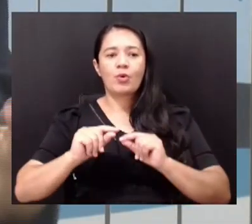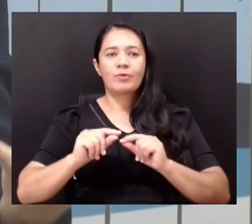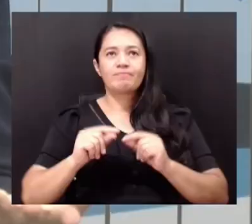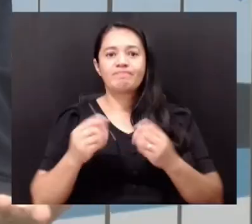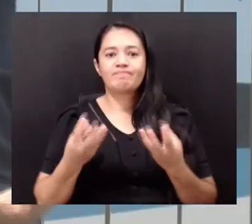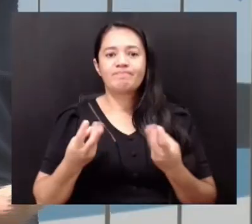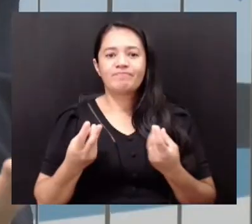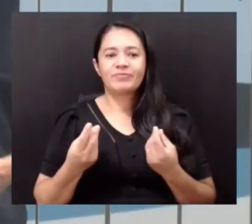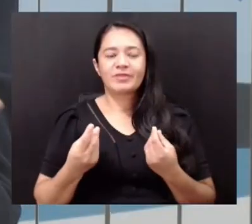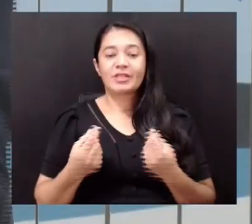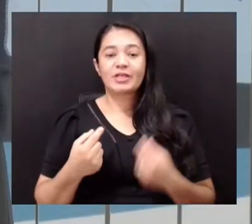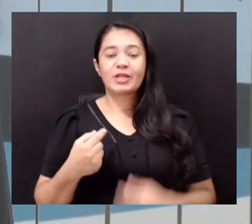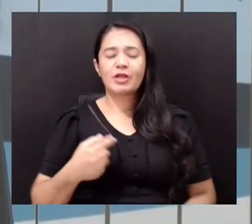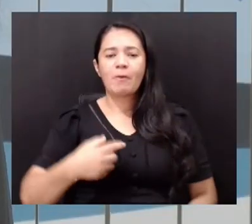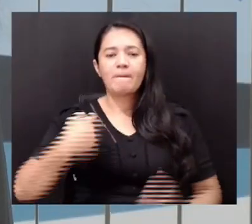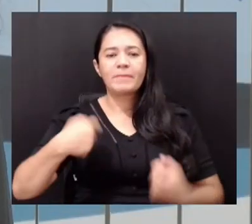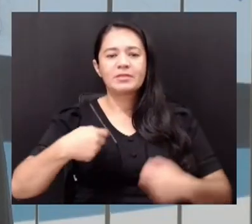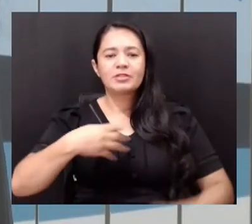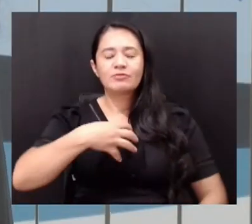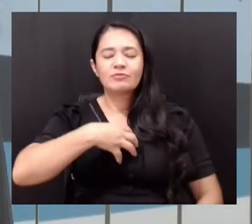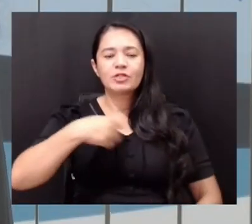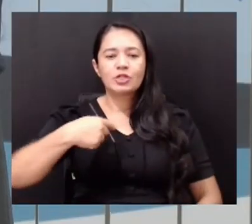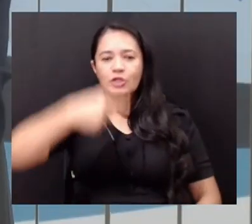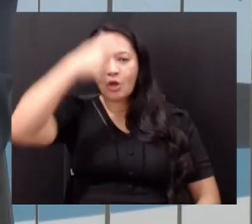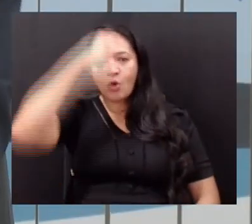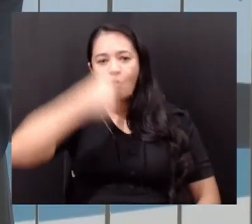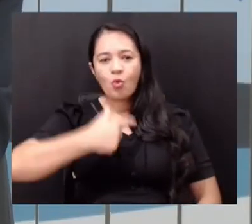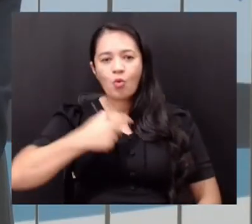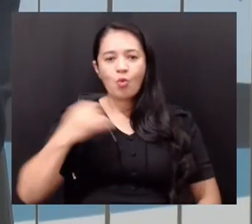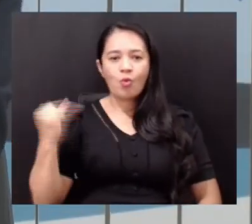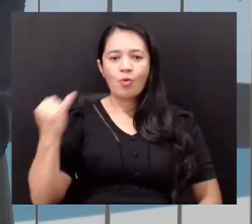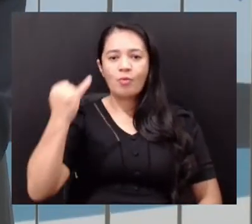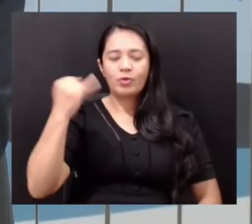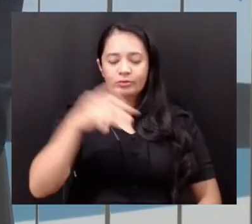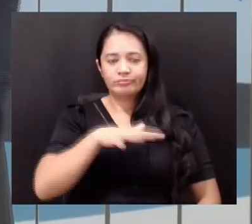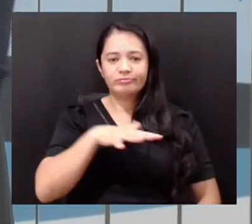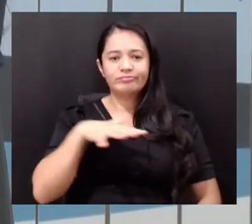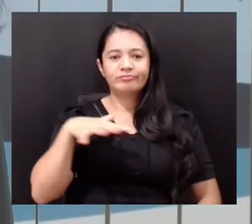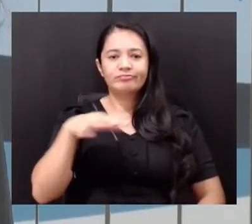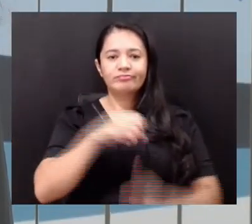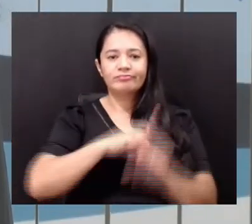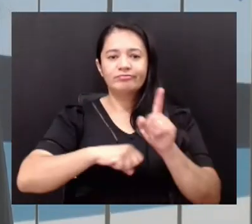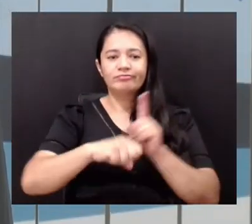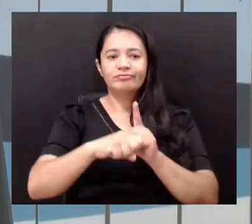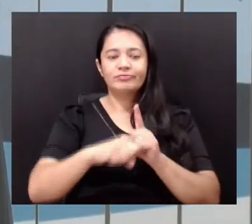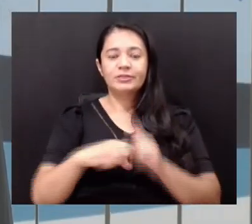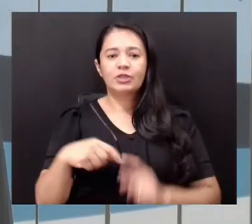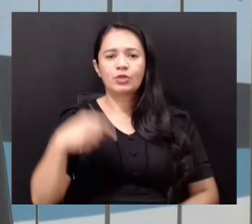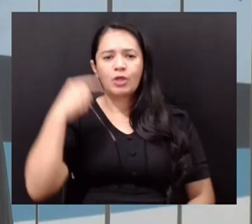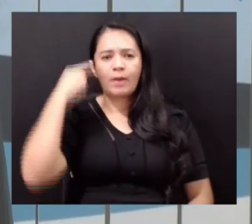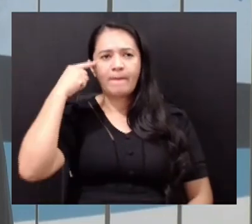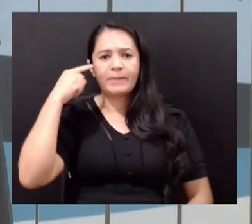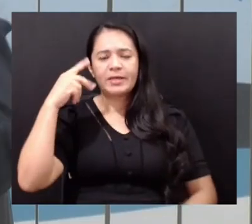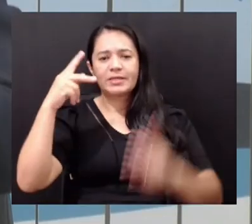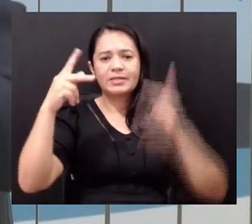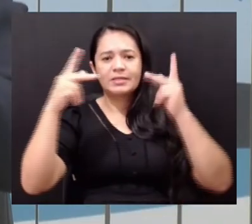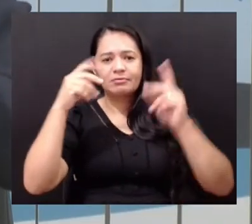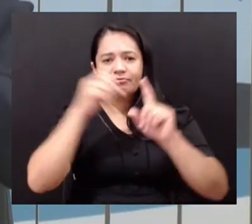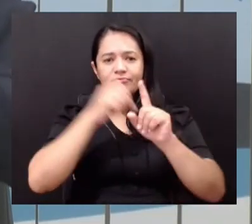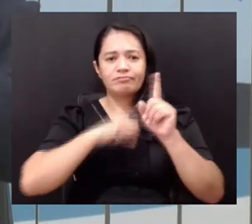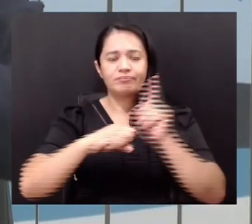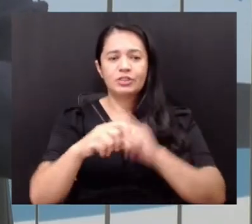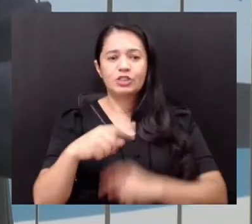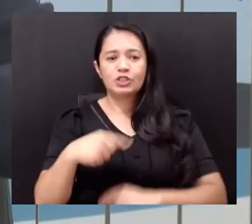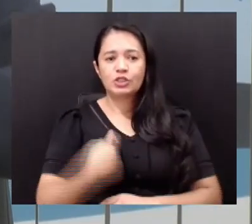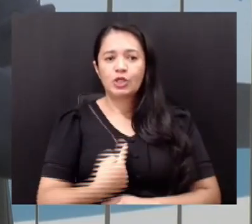importante para a sociedade. Então, quando a gente pensa em risco psicossocial e a gente pensa na NR1, a gente sabe que a gente tem